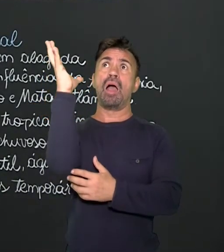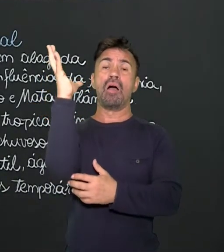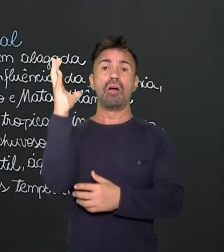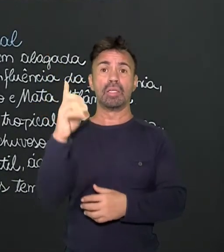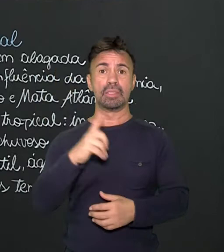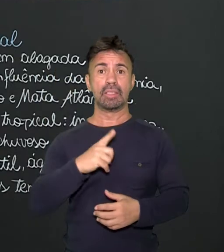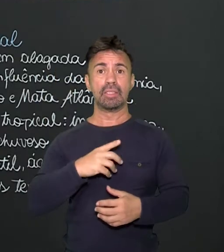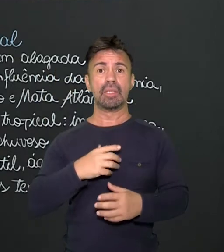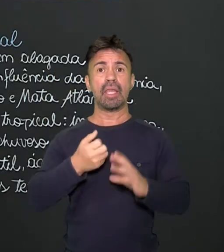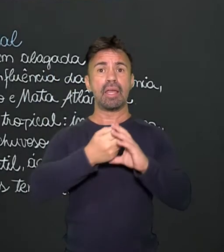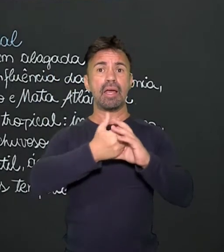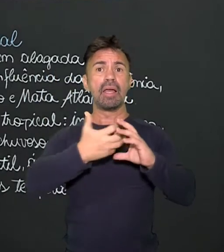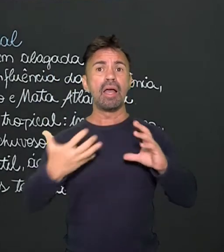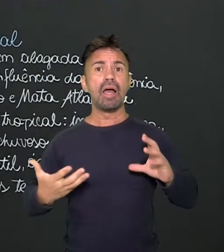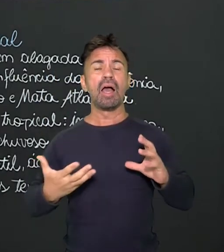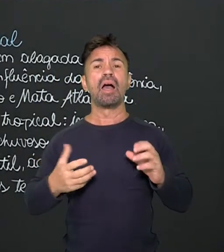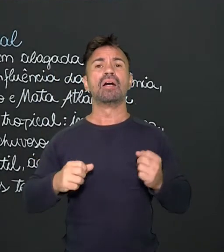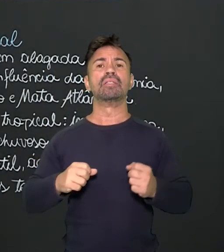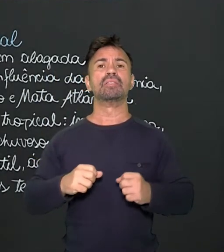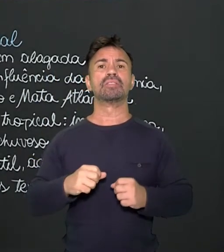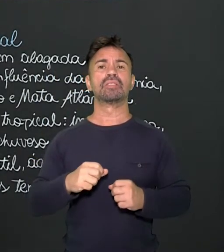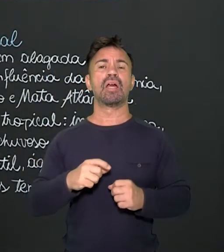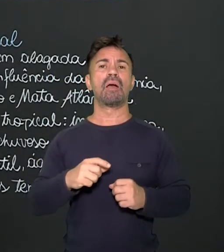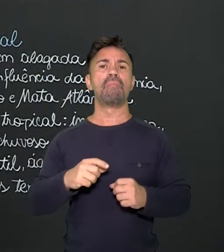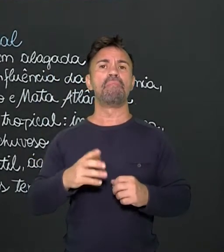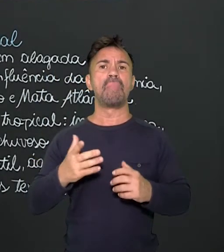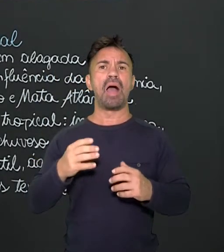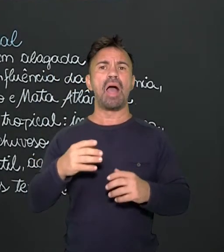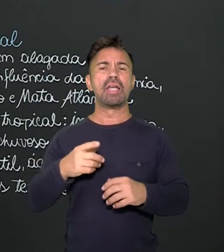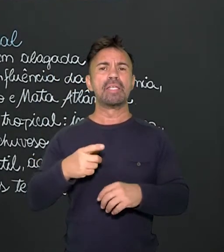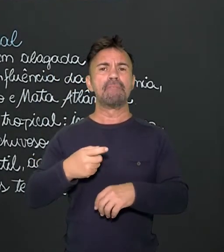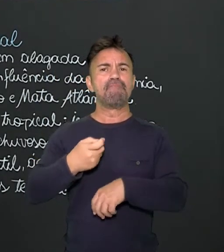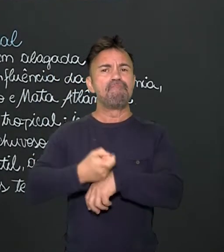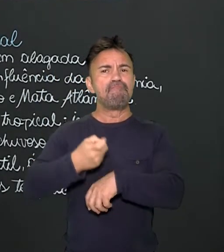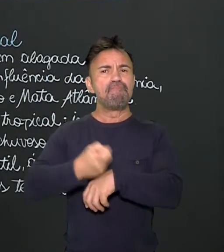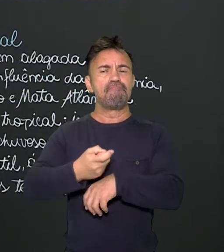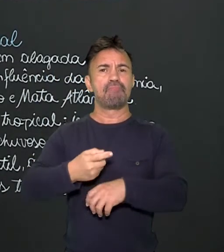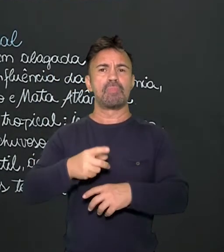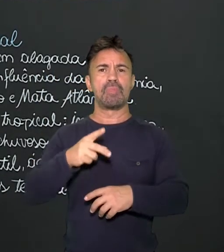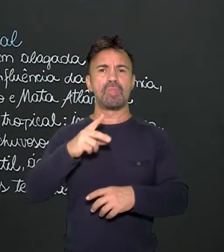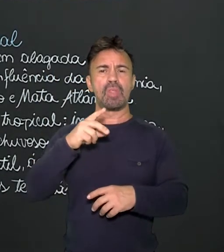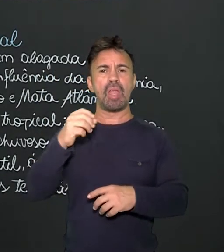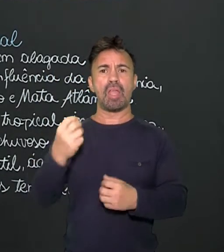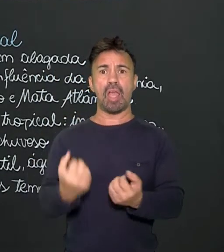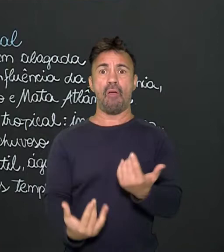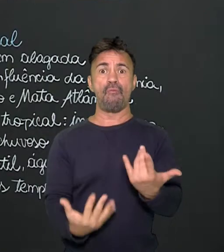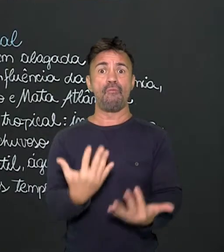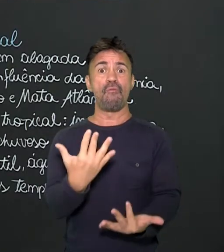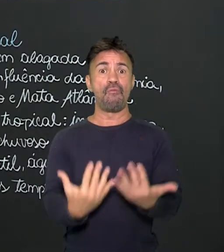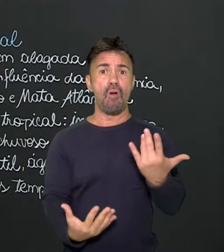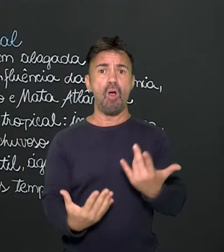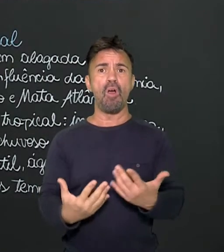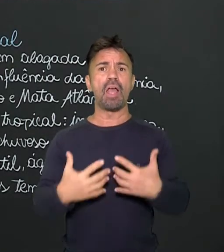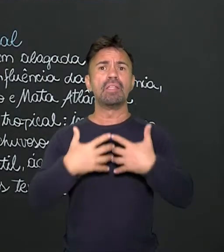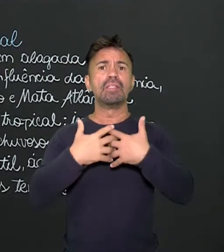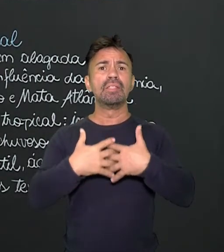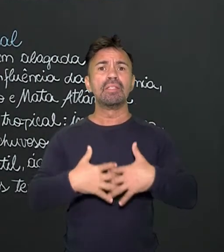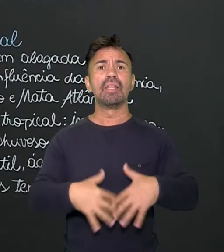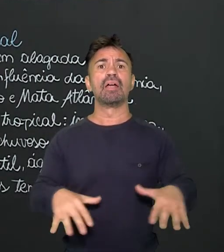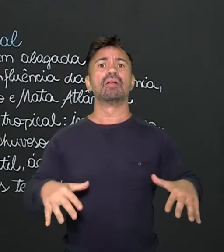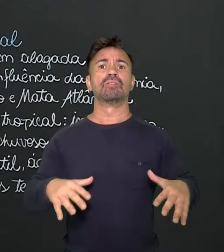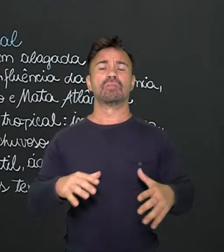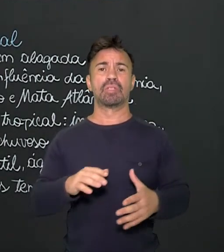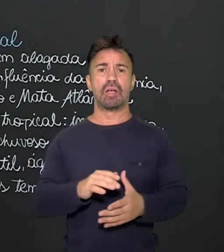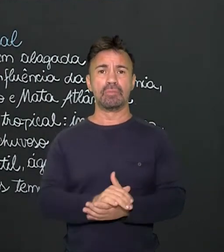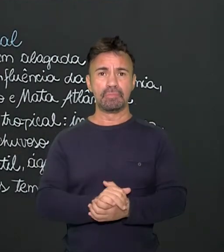árvores maiores, tem essa característica mais tortuosa, essa casca mais resistente a quê? Ao fogo, que é comum